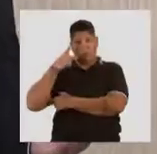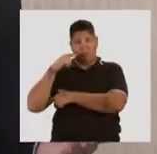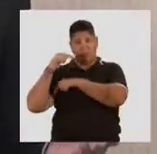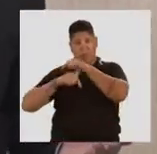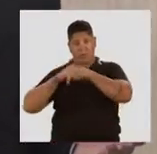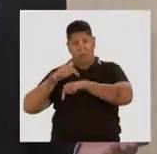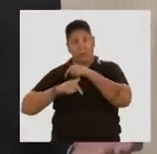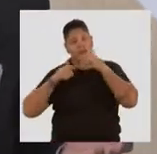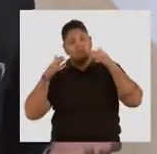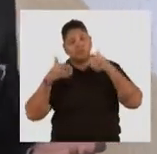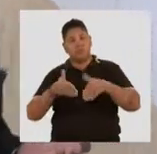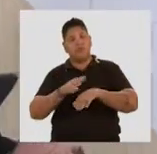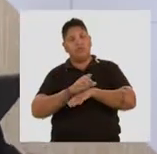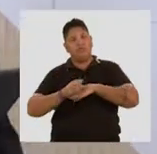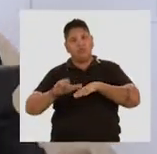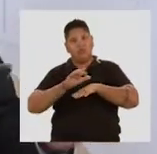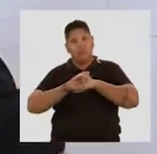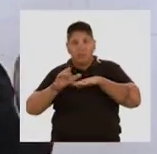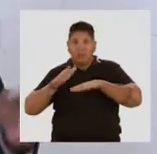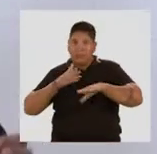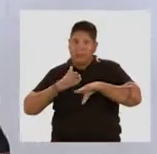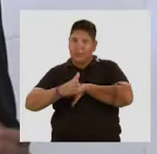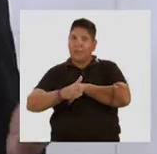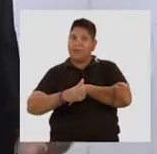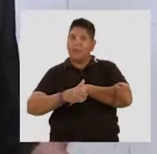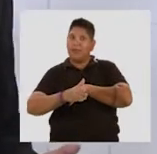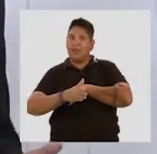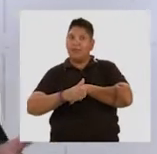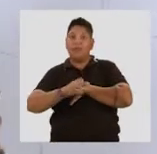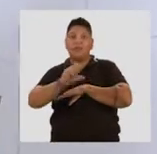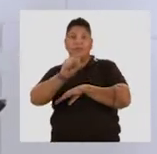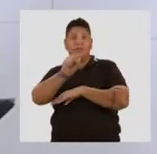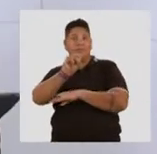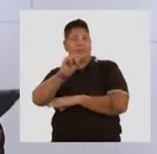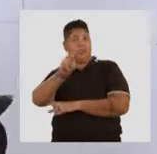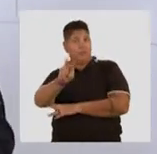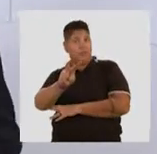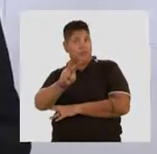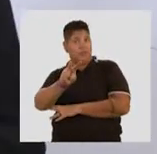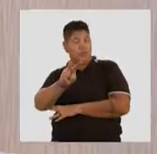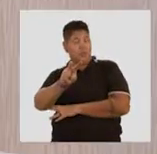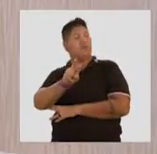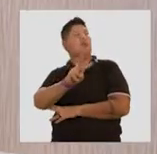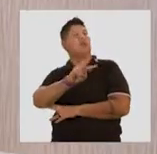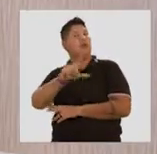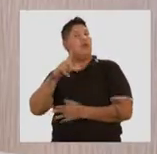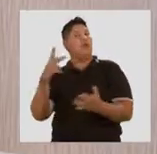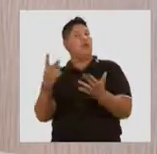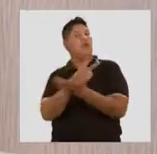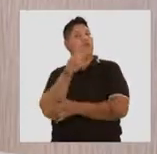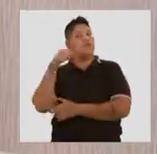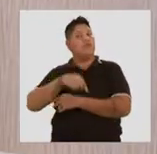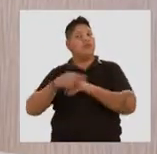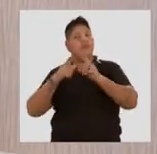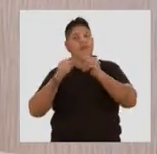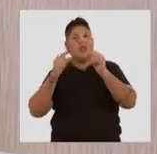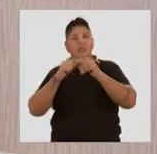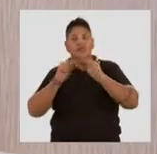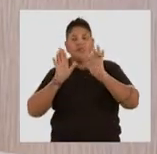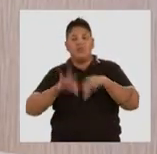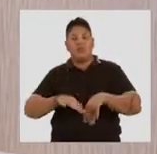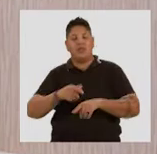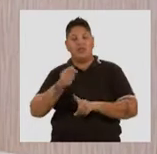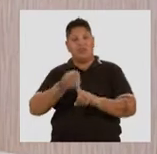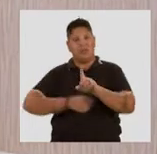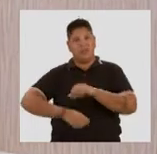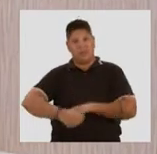Novos procuradores do trabalho participam do curso de ingresso e vitaliciamento, o CIV. Esse treinamento, que ocorre em Brasília